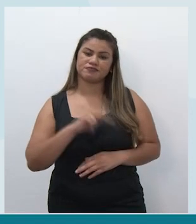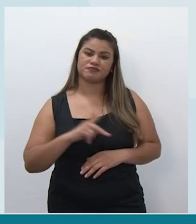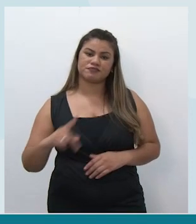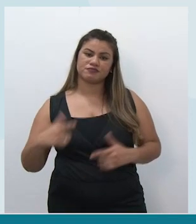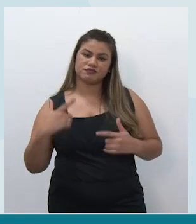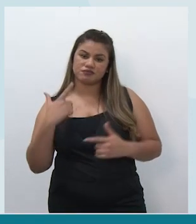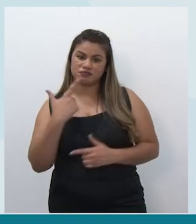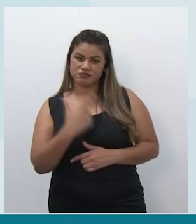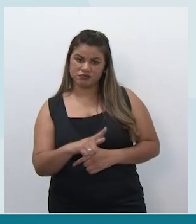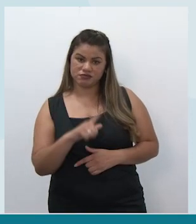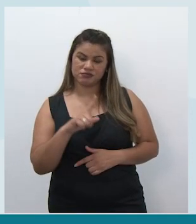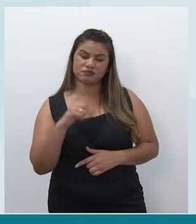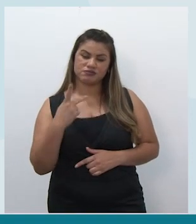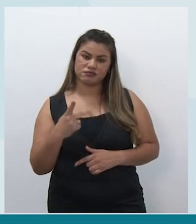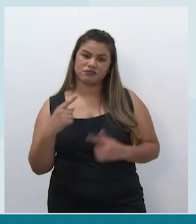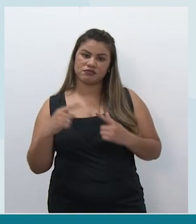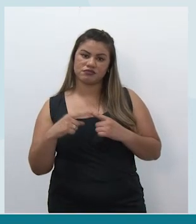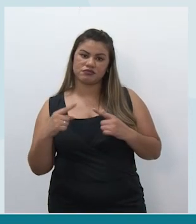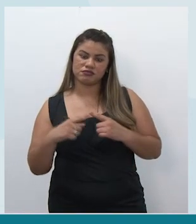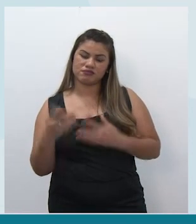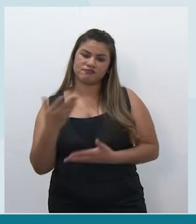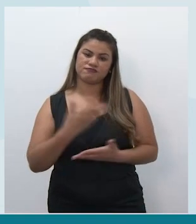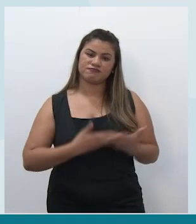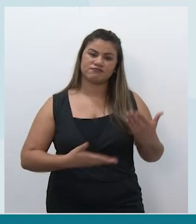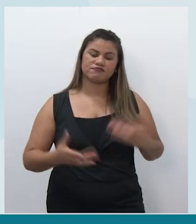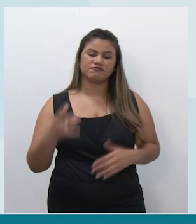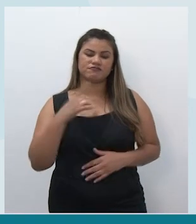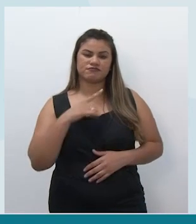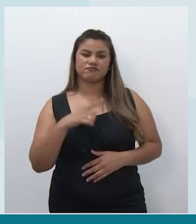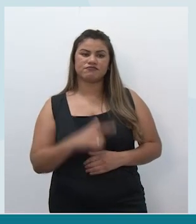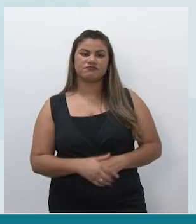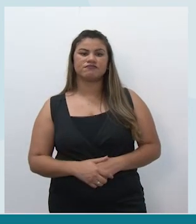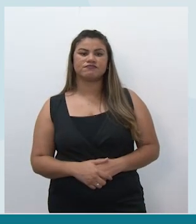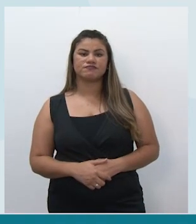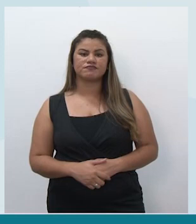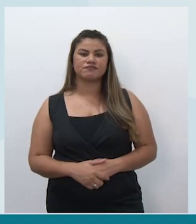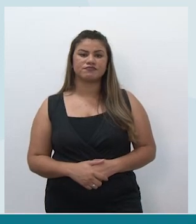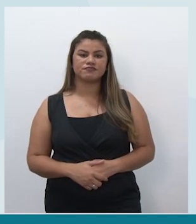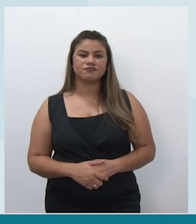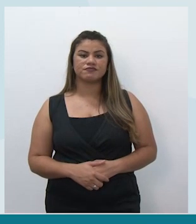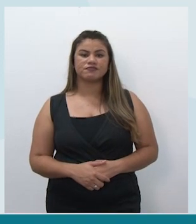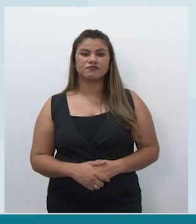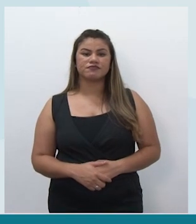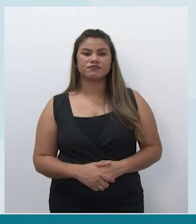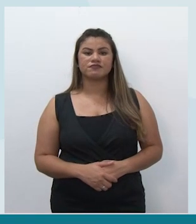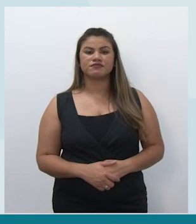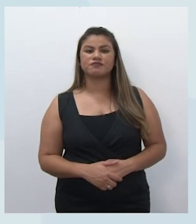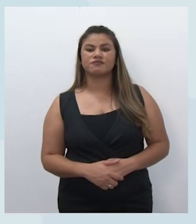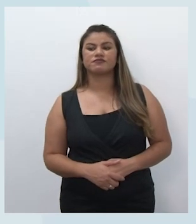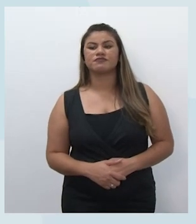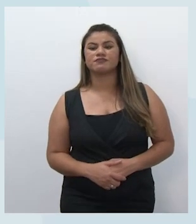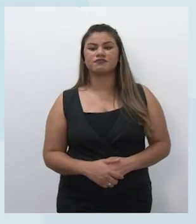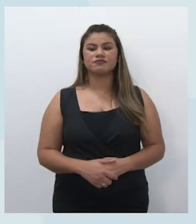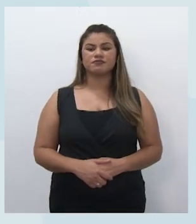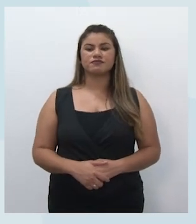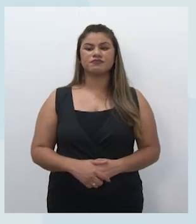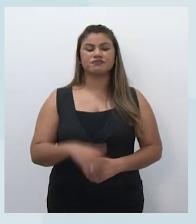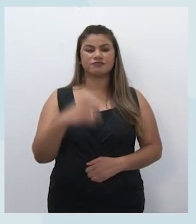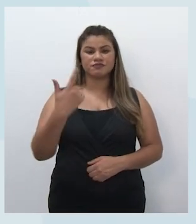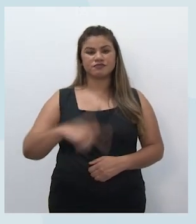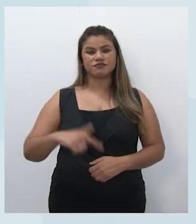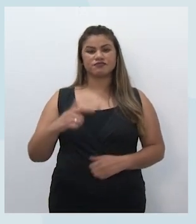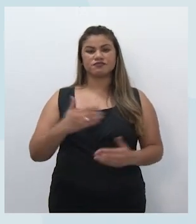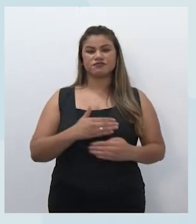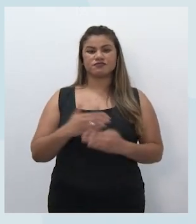vocês vão verificar que esse diálogo existe também, tá? Vou pedir para que coloquem o próximo slide,